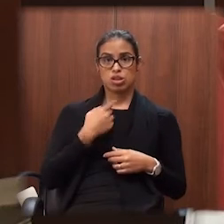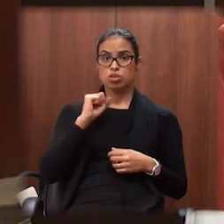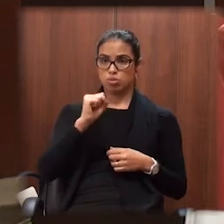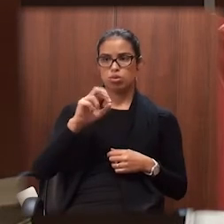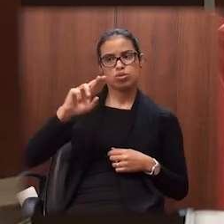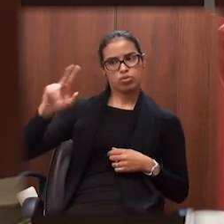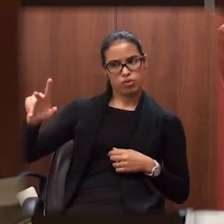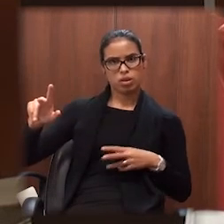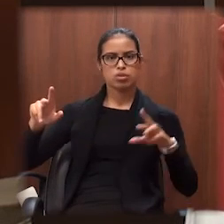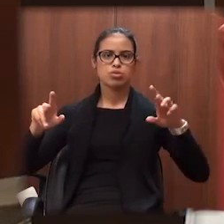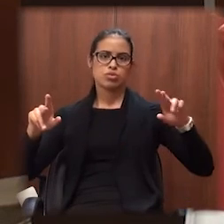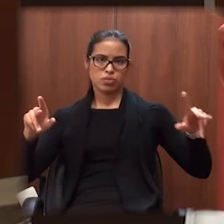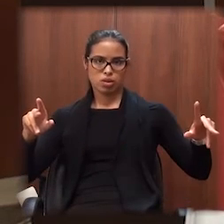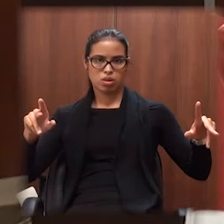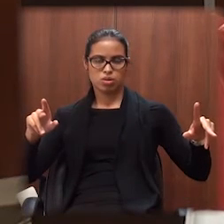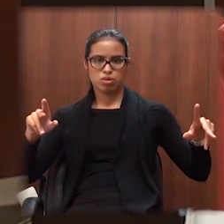diferenças